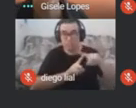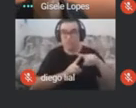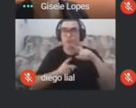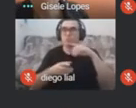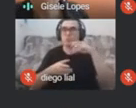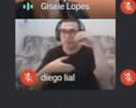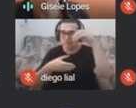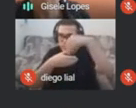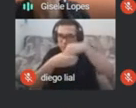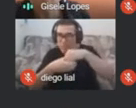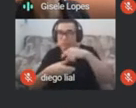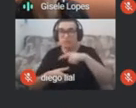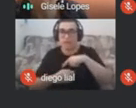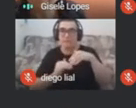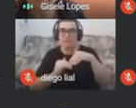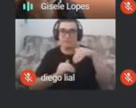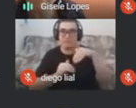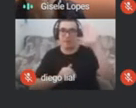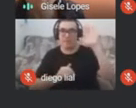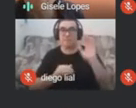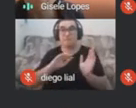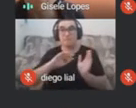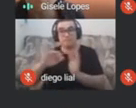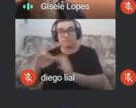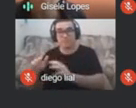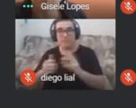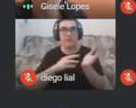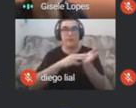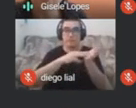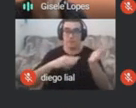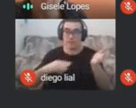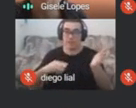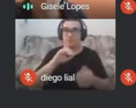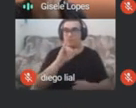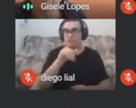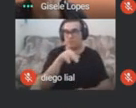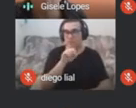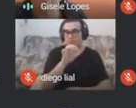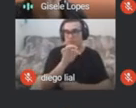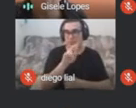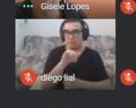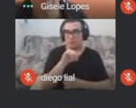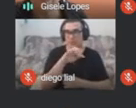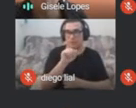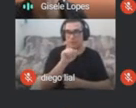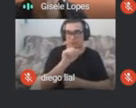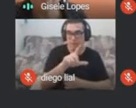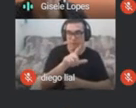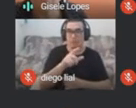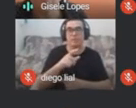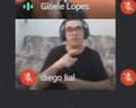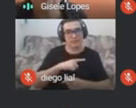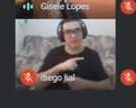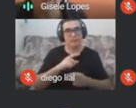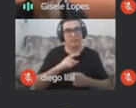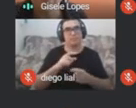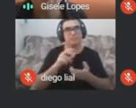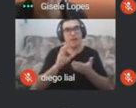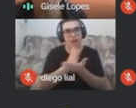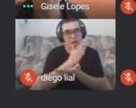amostras. E nos métodos instrumentais, nós temos os métodos ópticos, os métodos cromatográficos e os